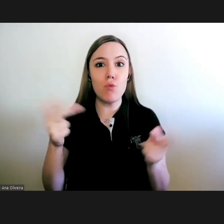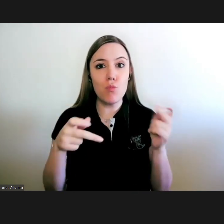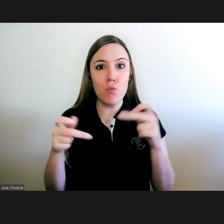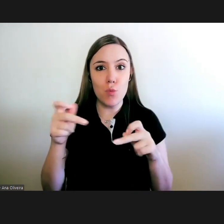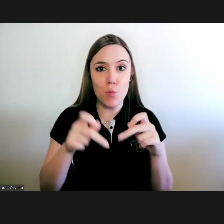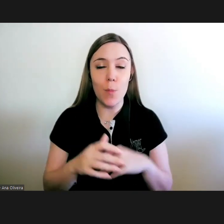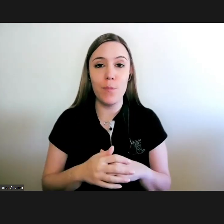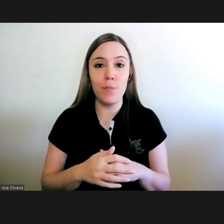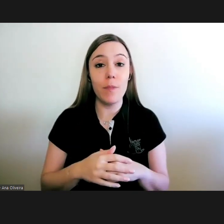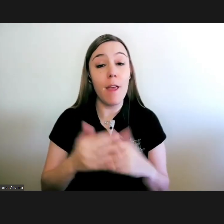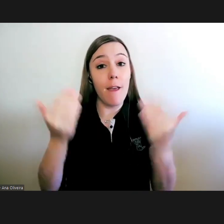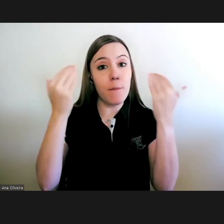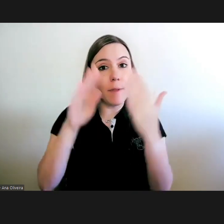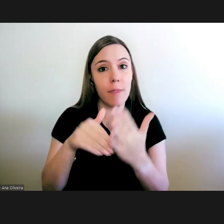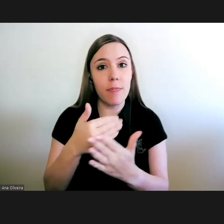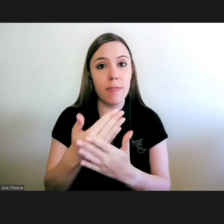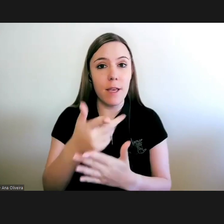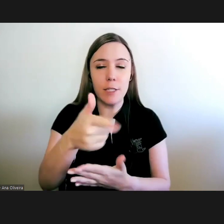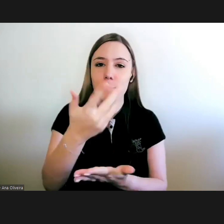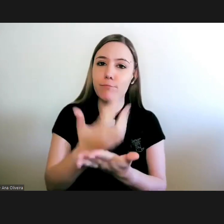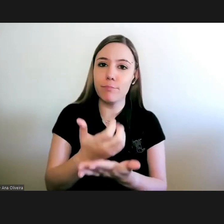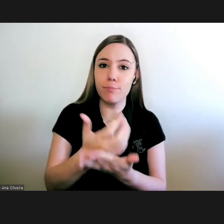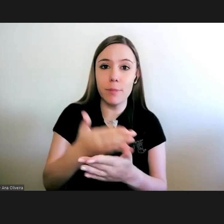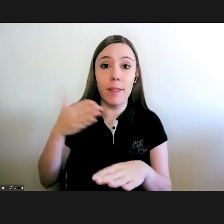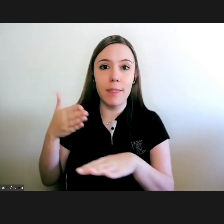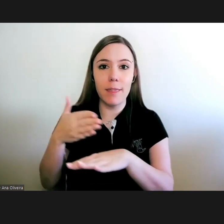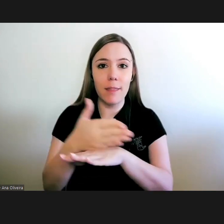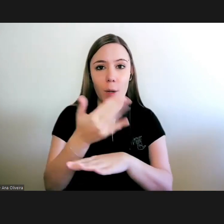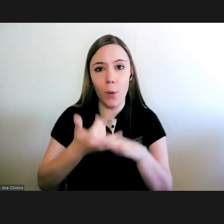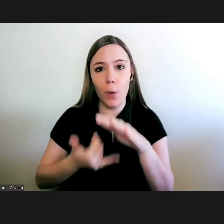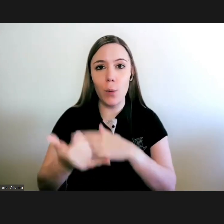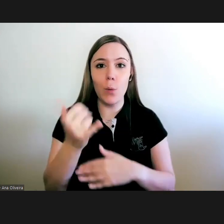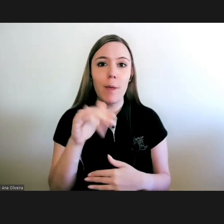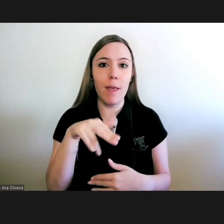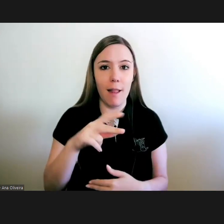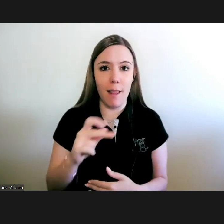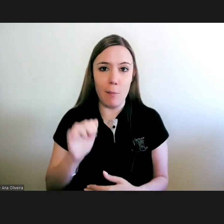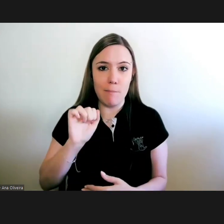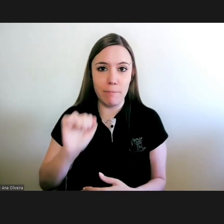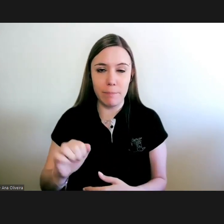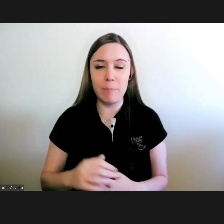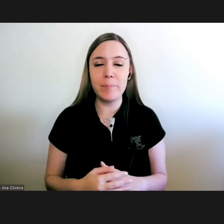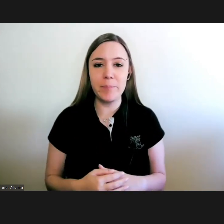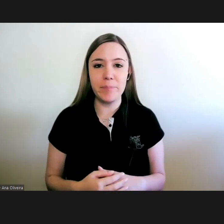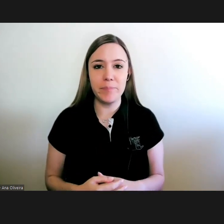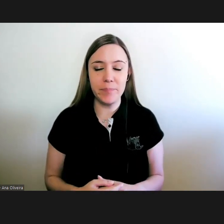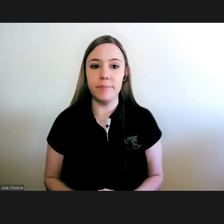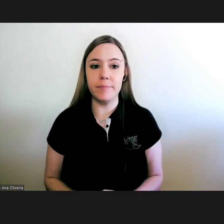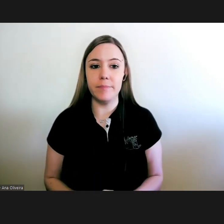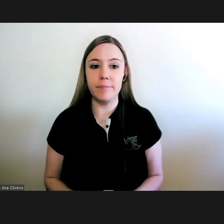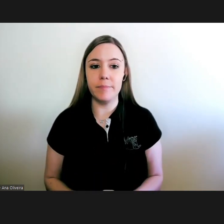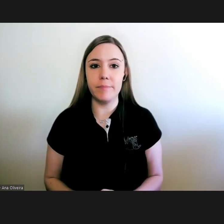que esta sessão é gravada e transmitida ao vivo através do canal de YouTube do INA.